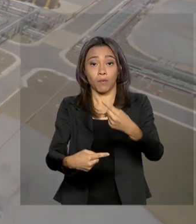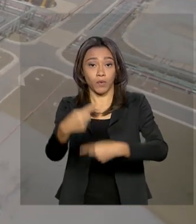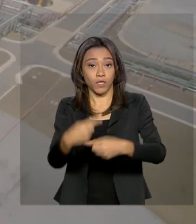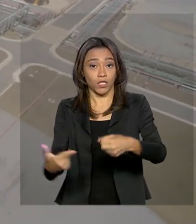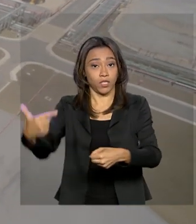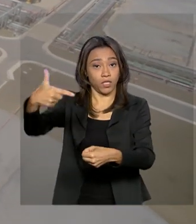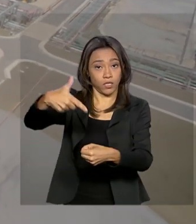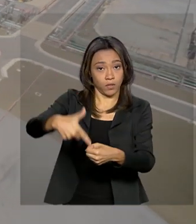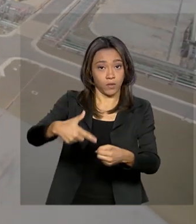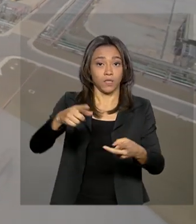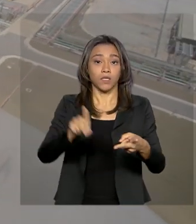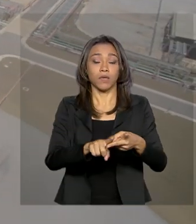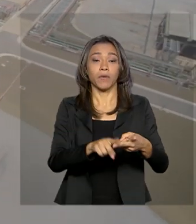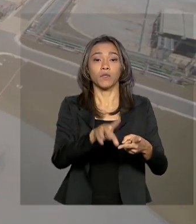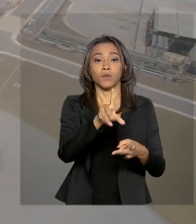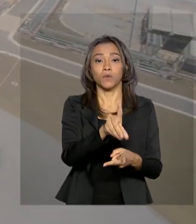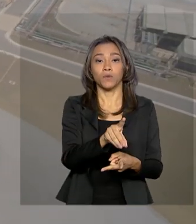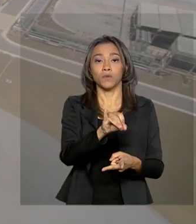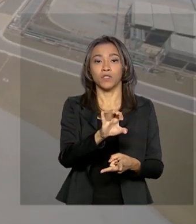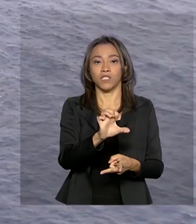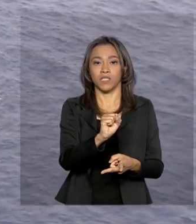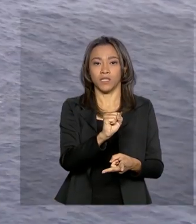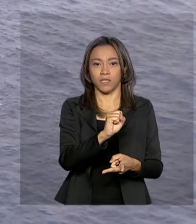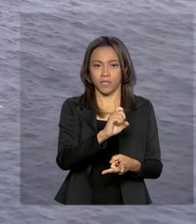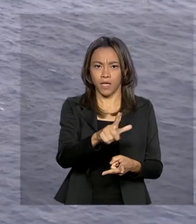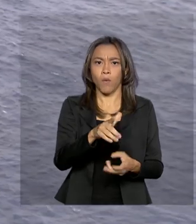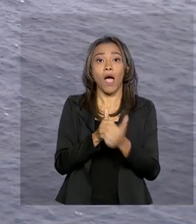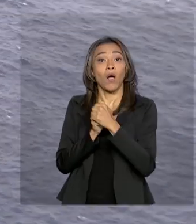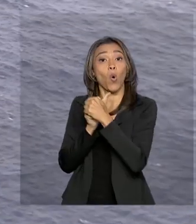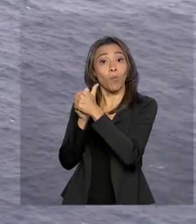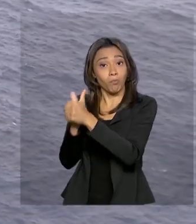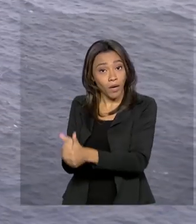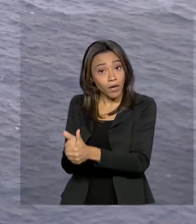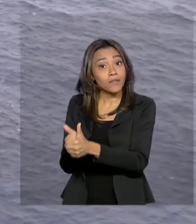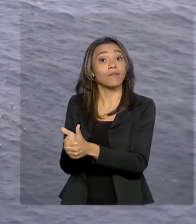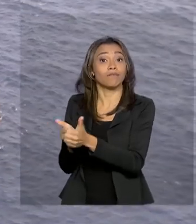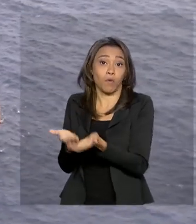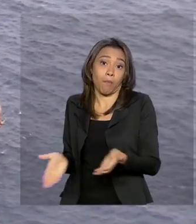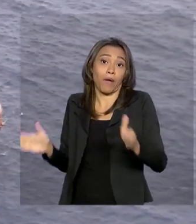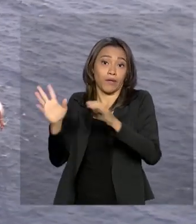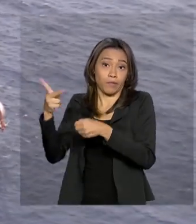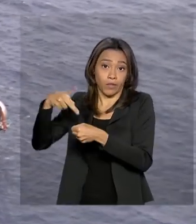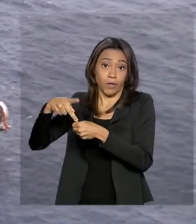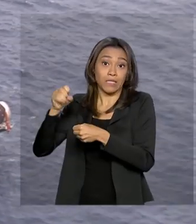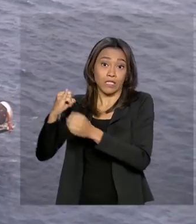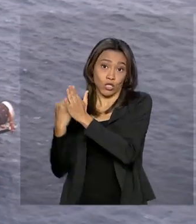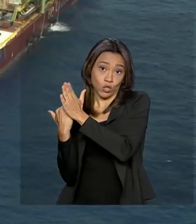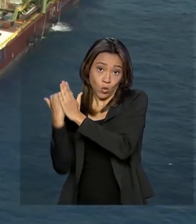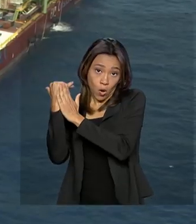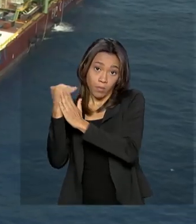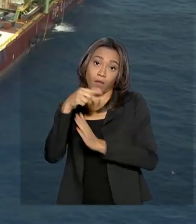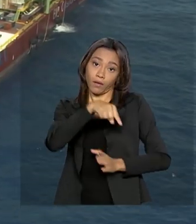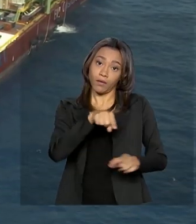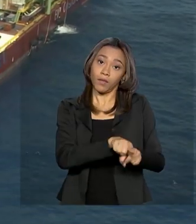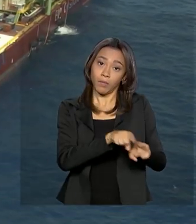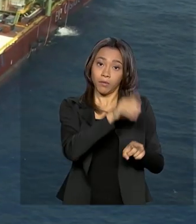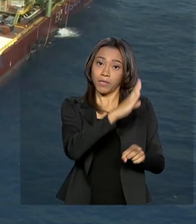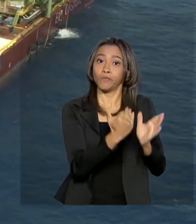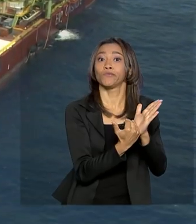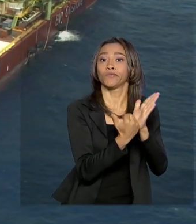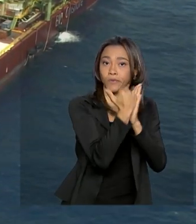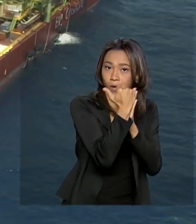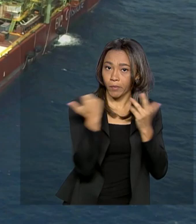acompanha a cotação internacional do barril de petróleo. Se sobe lá fora, pode aumentar por aqui também. Mas o